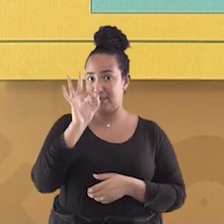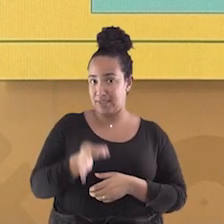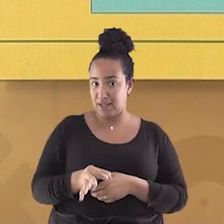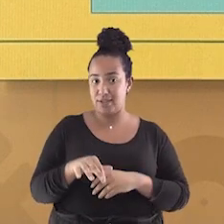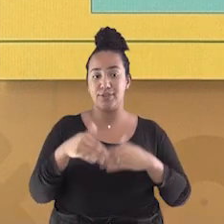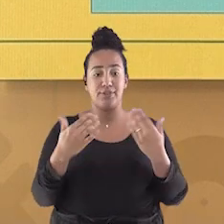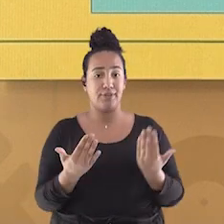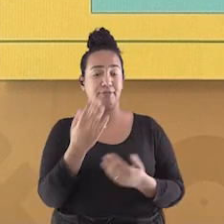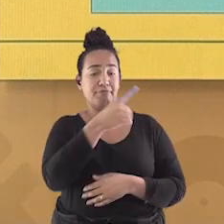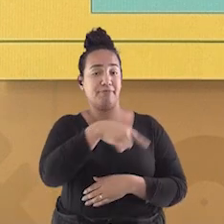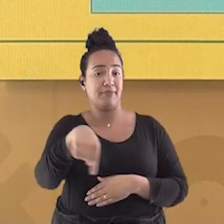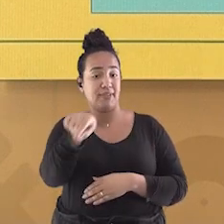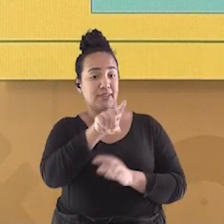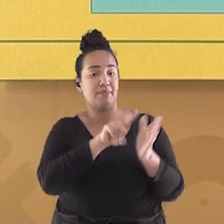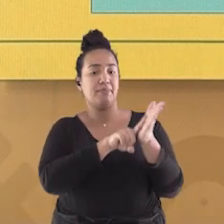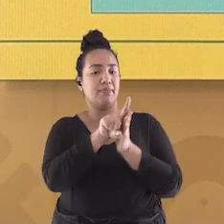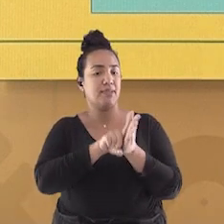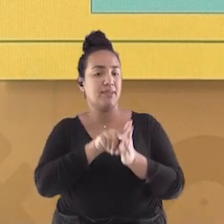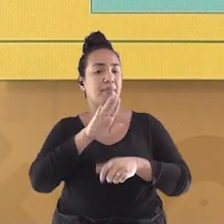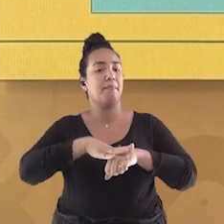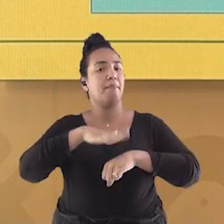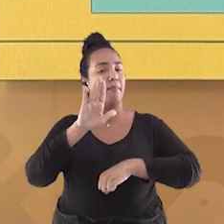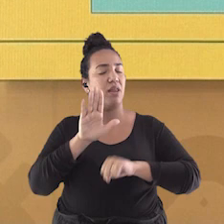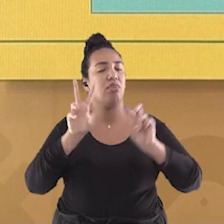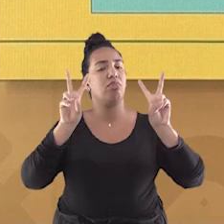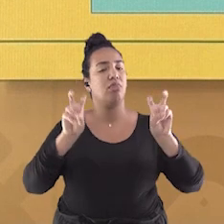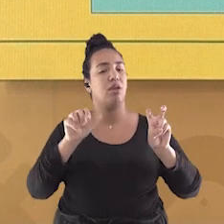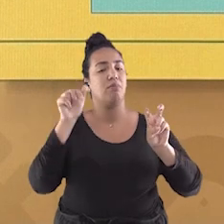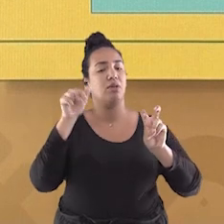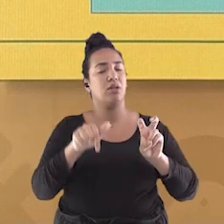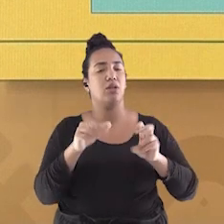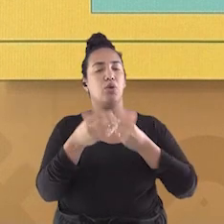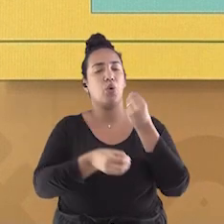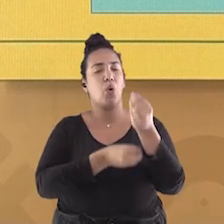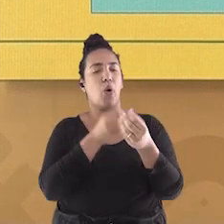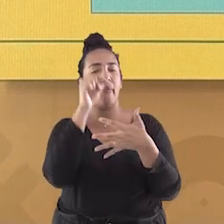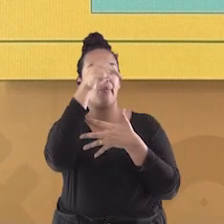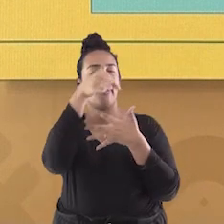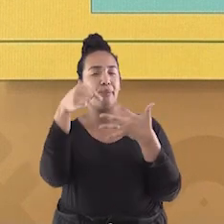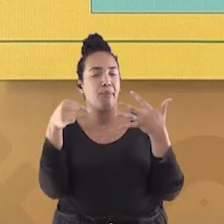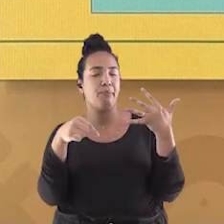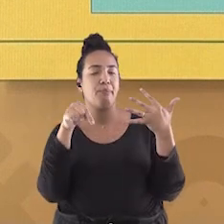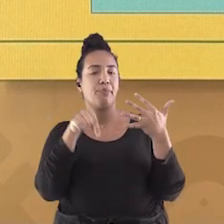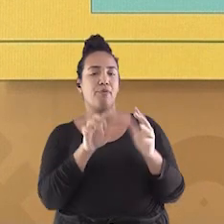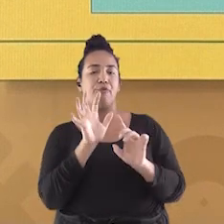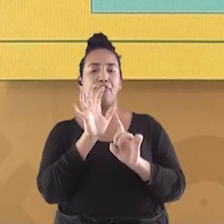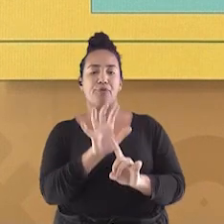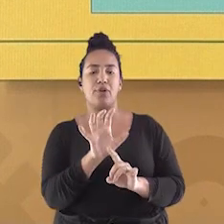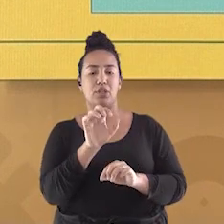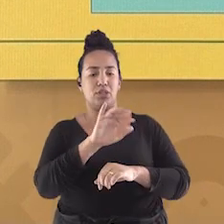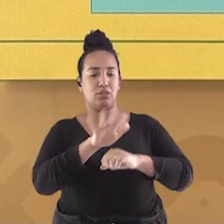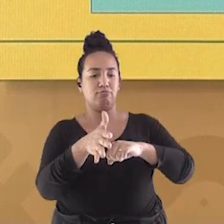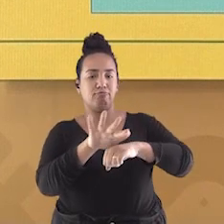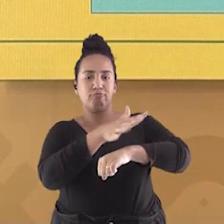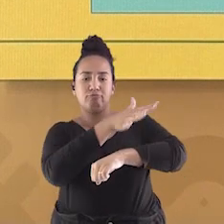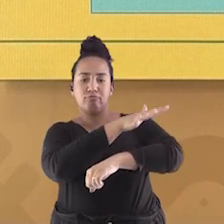tal pesquisarmos mais sobre os fatores que causam desgastes e modificações no